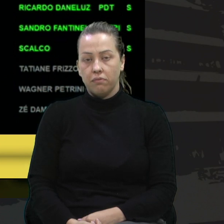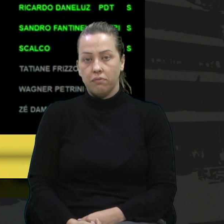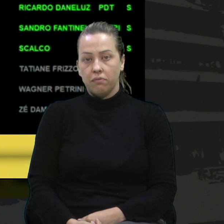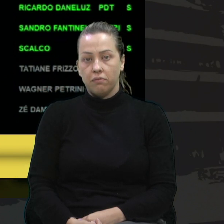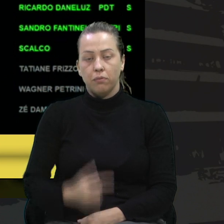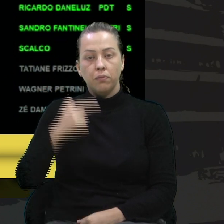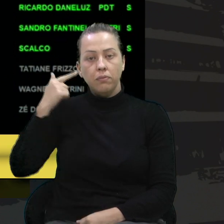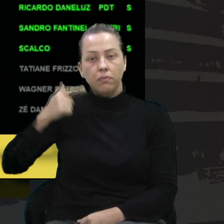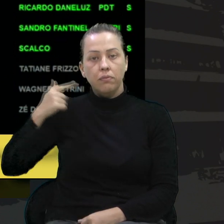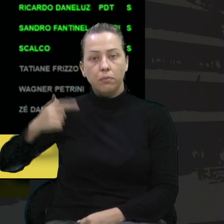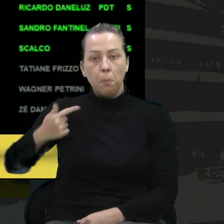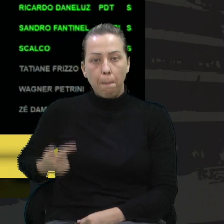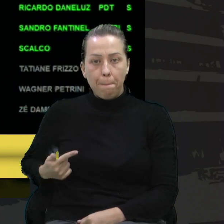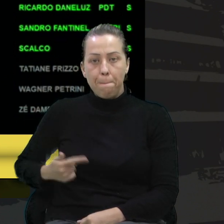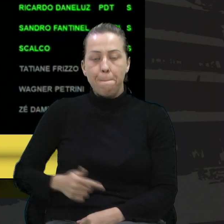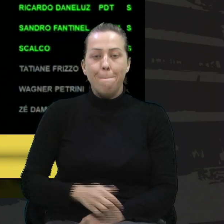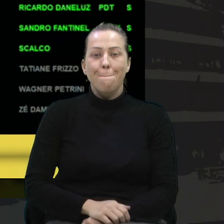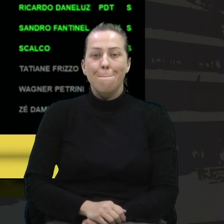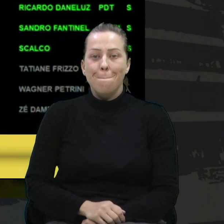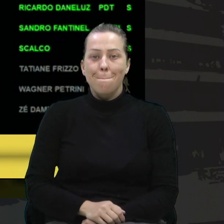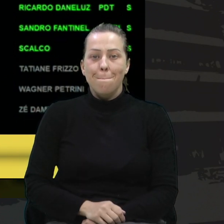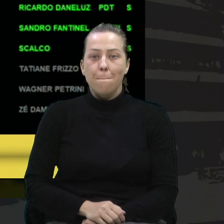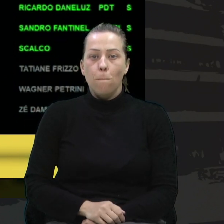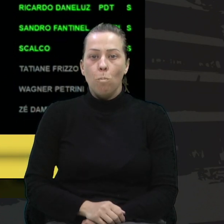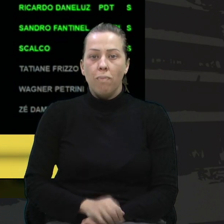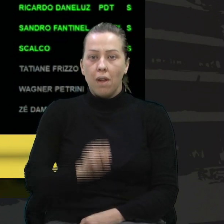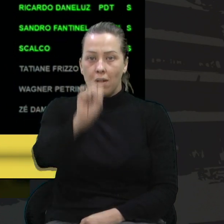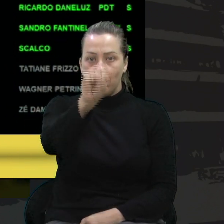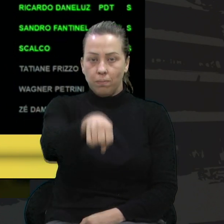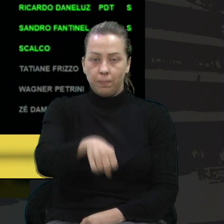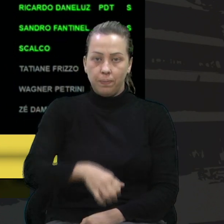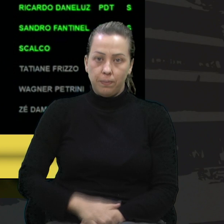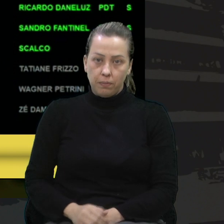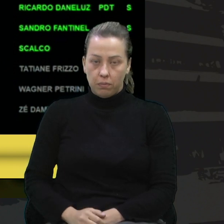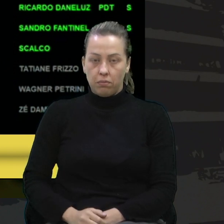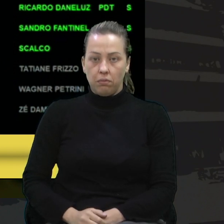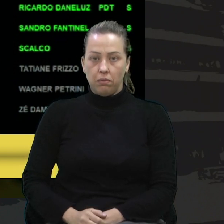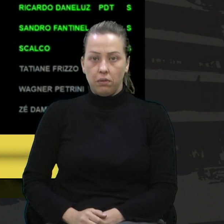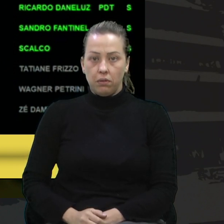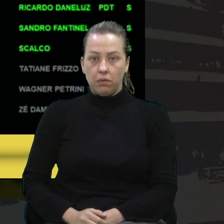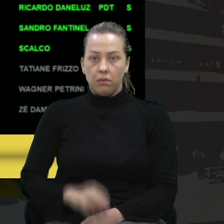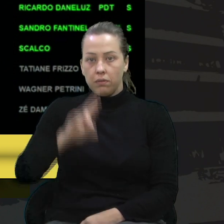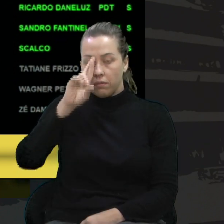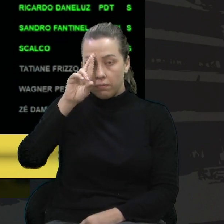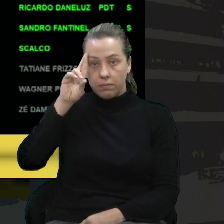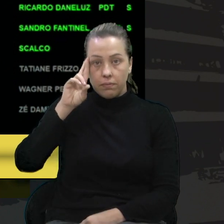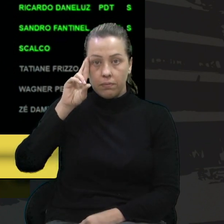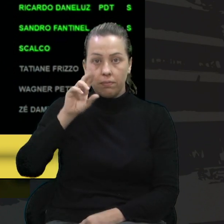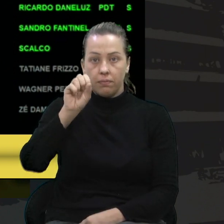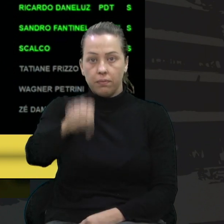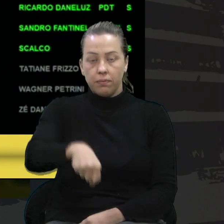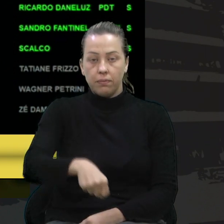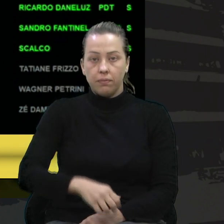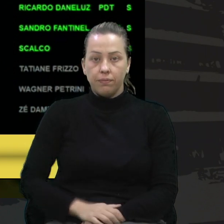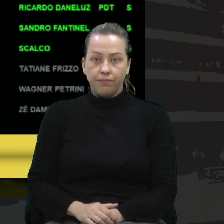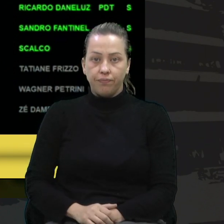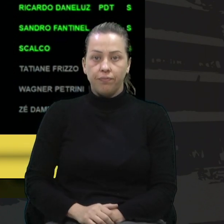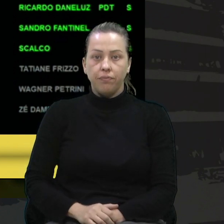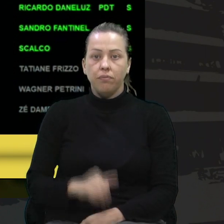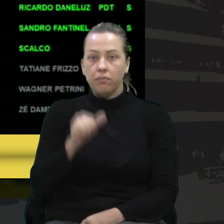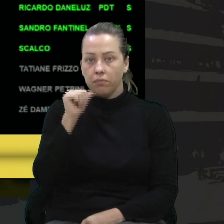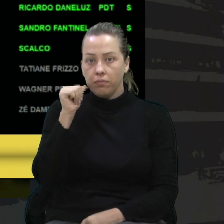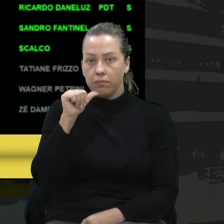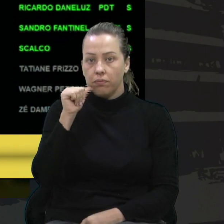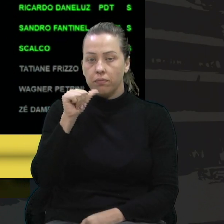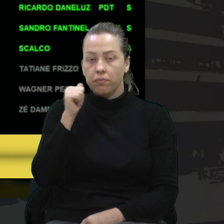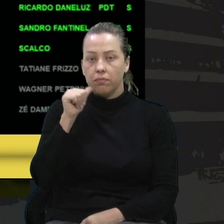Vereadora Gladys Frisso. Eu voto sim, senhor presidente. Vota sim. Rafael Bueno, sim. Marisol